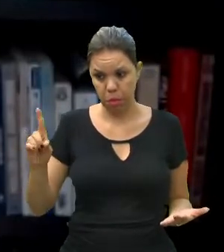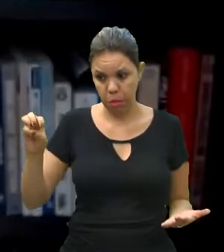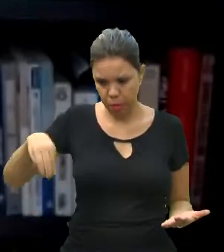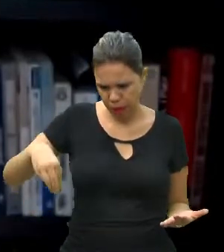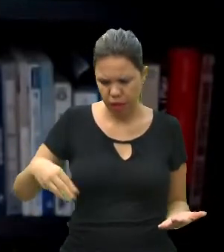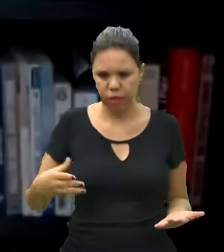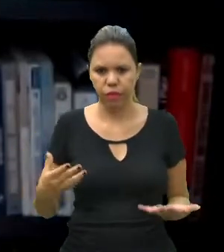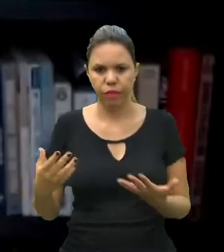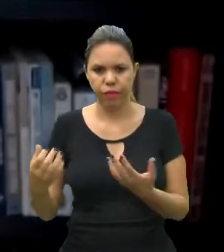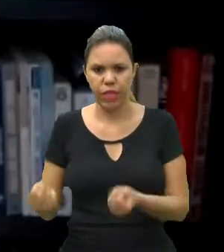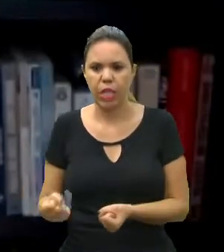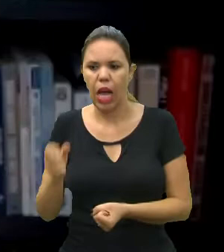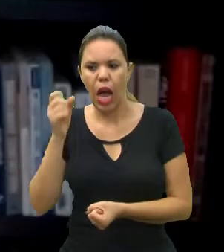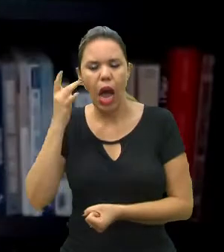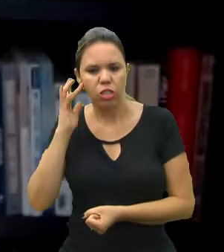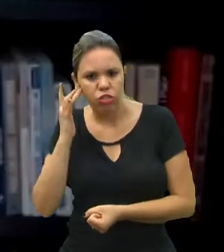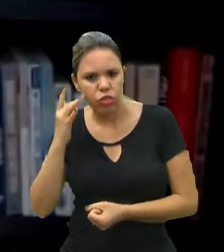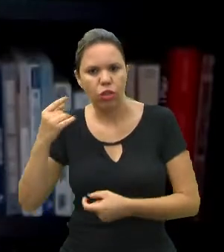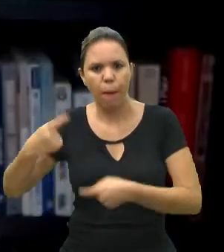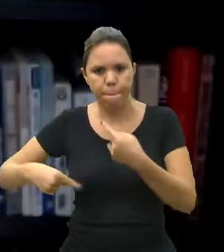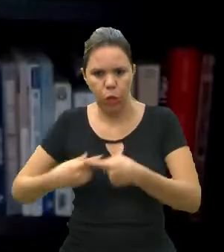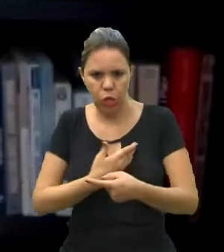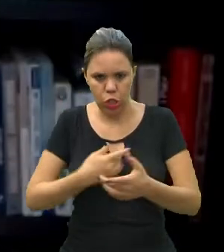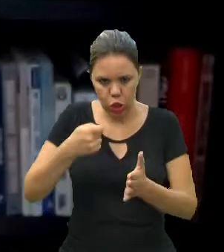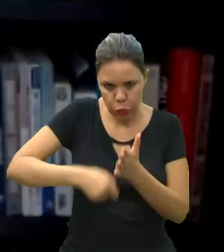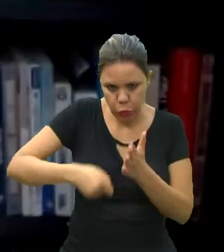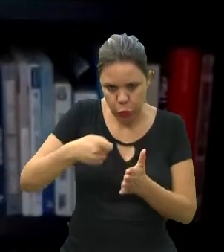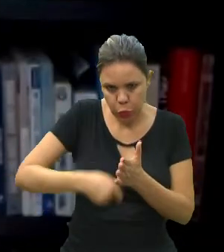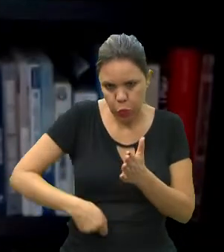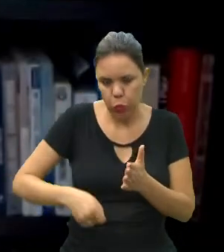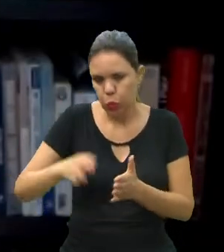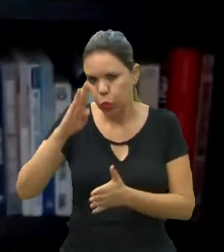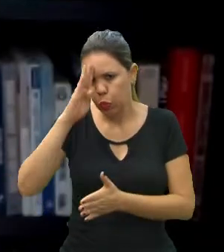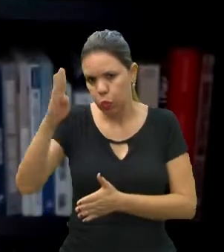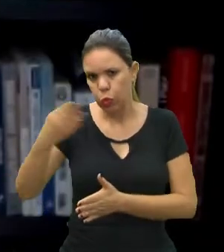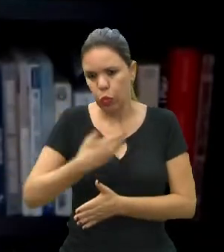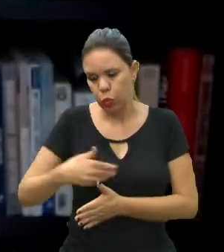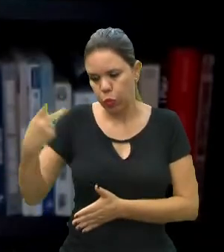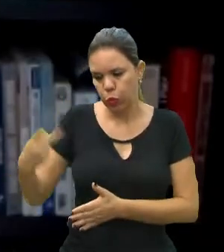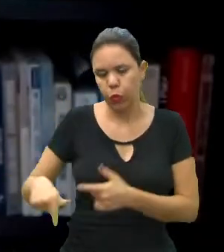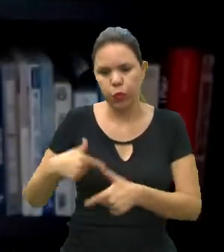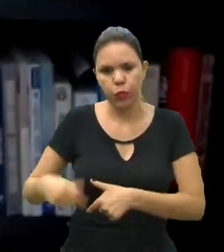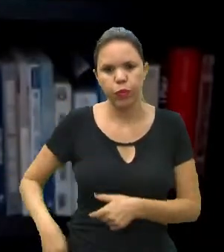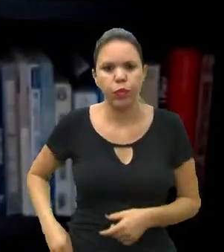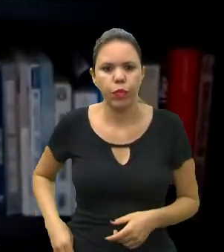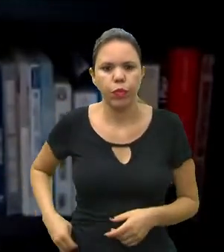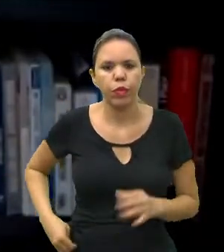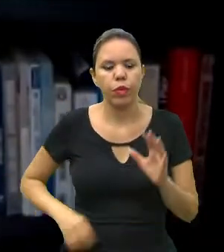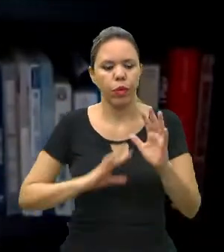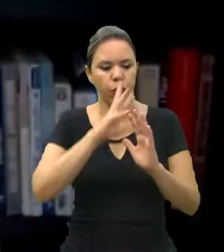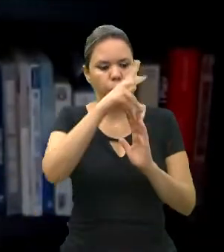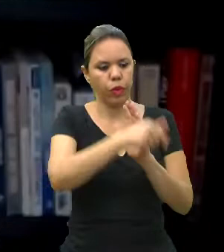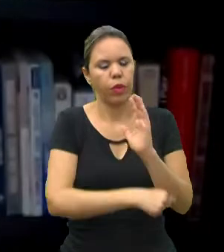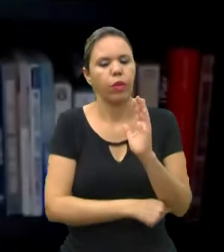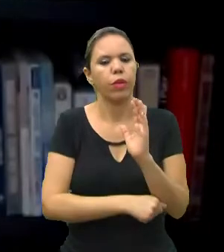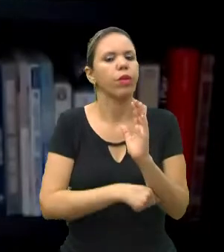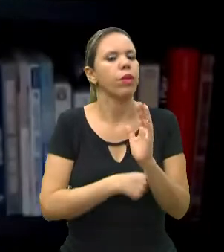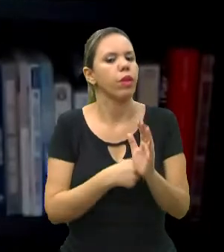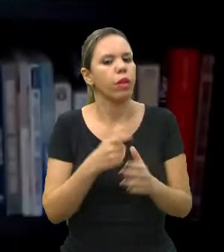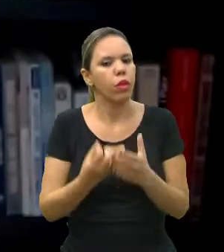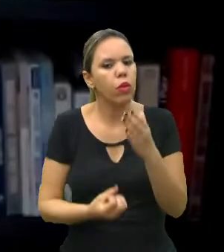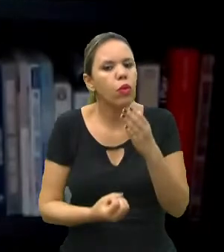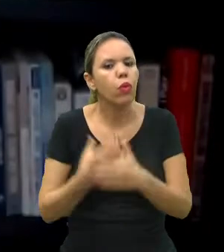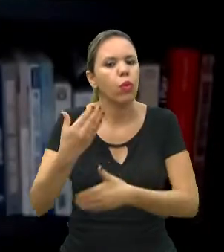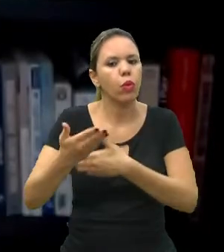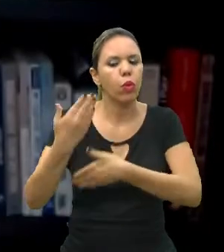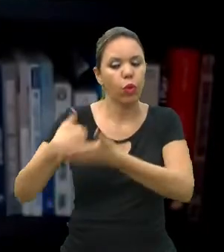vem adotando como política pública de protagonismo em seu governo a questão ambiental. E isso já